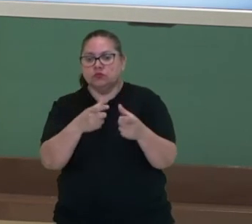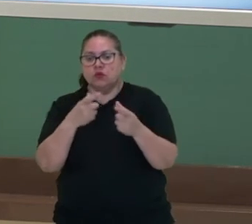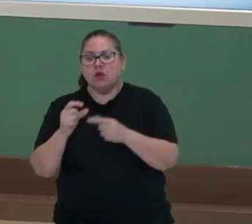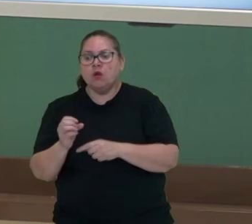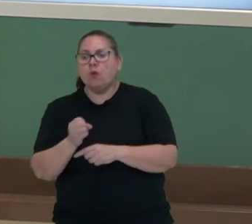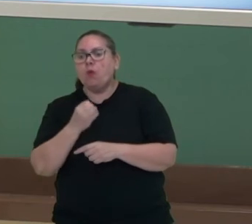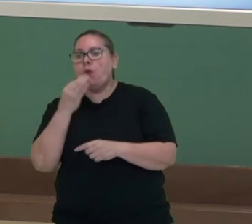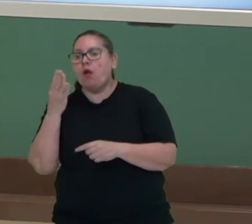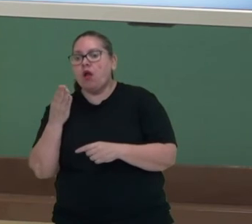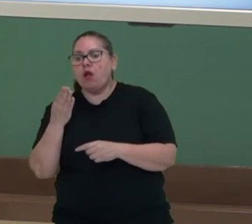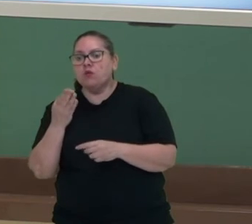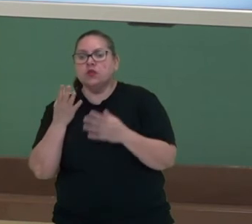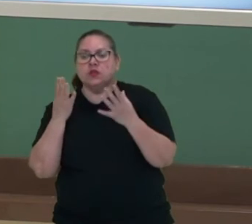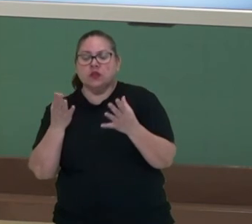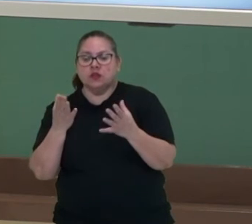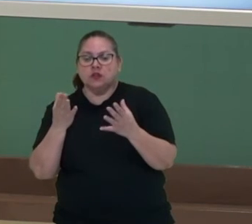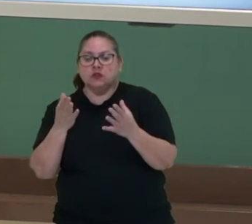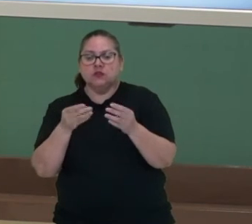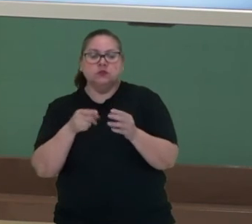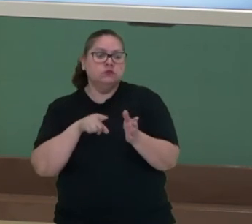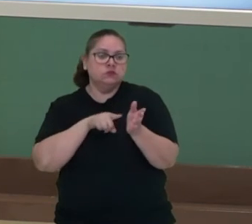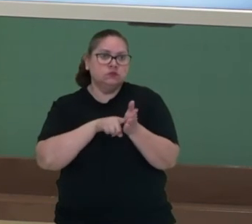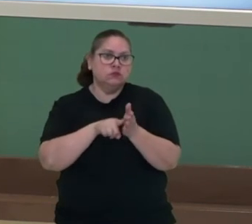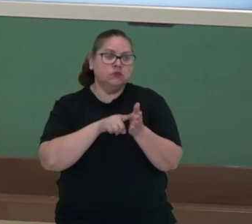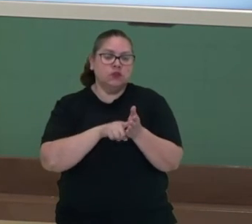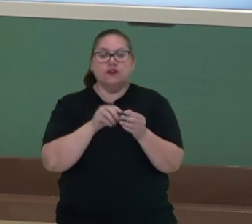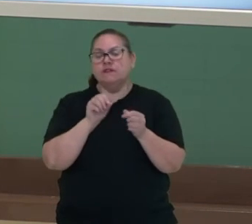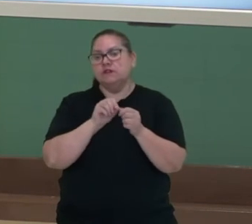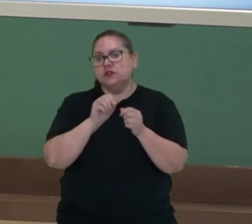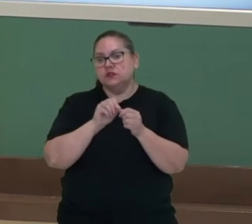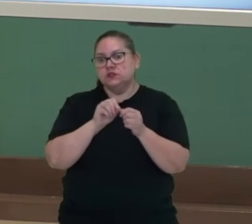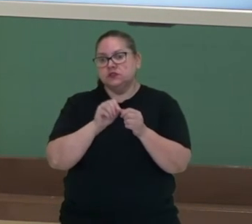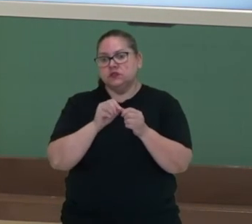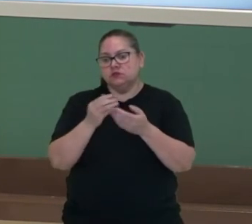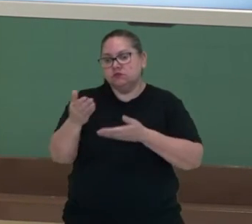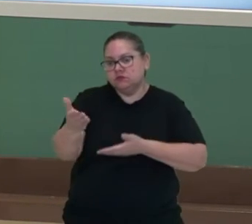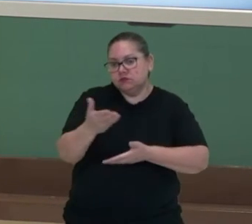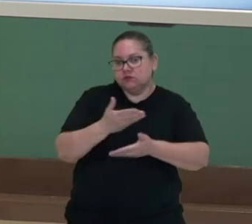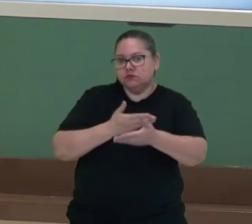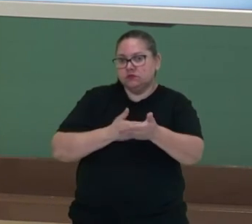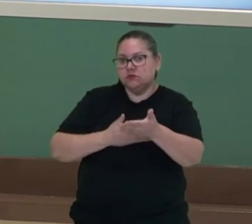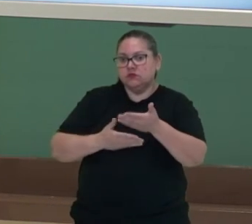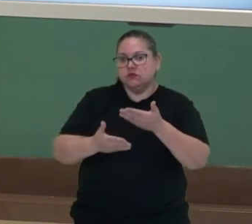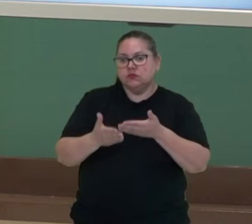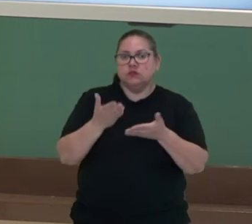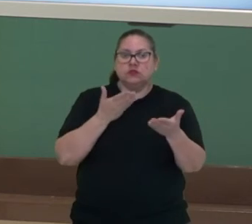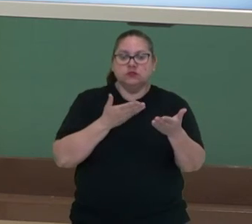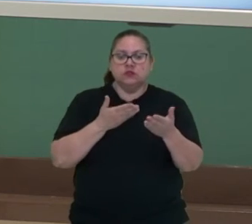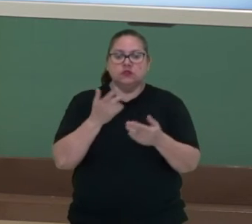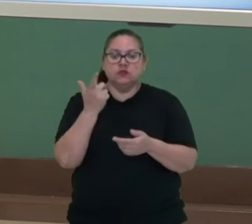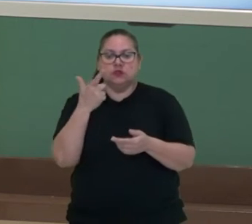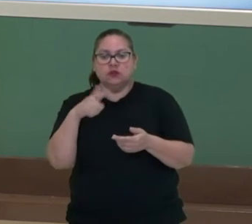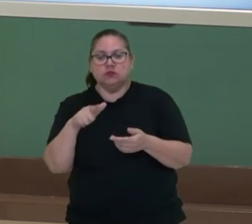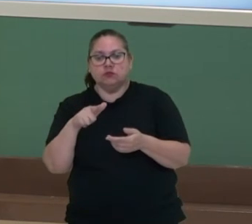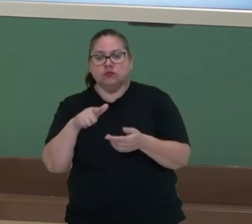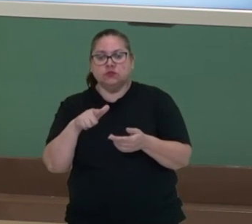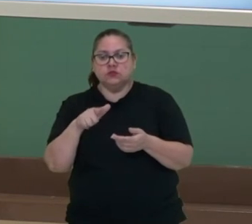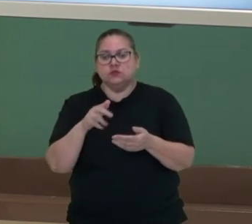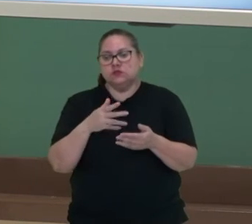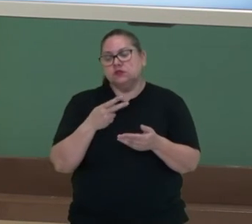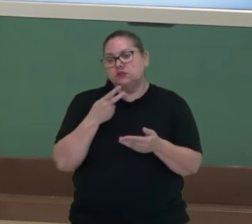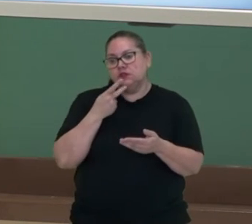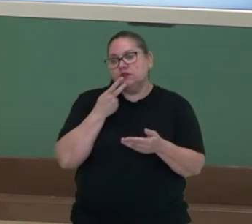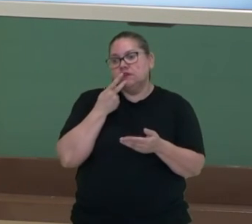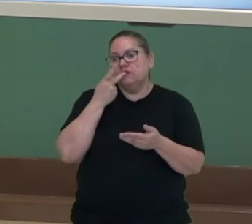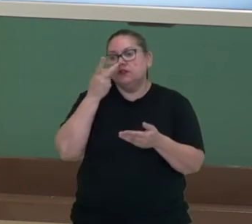Qual a turma prefere? Então você pode, por exemplo, fazer intermediar essas consultas e depois remetê-las, né,